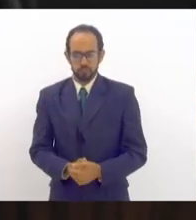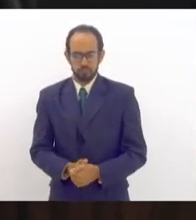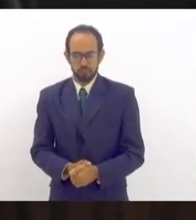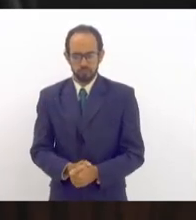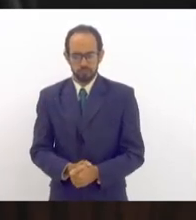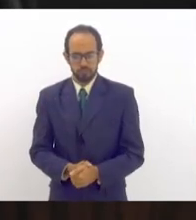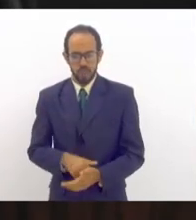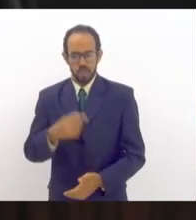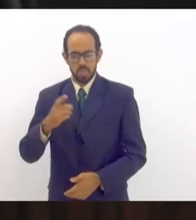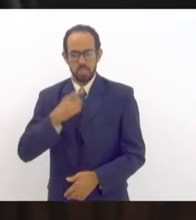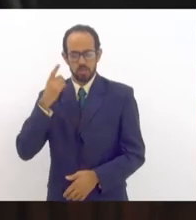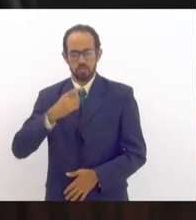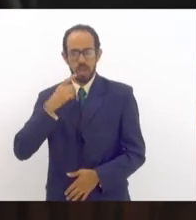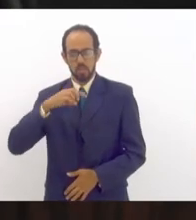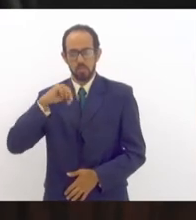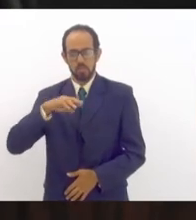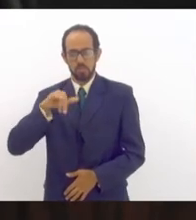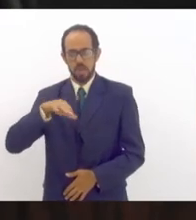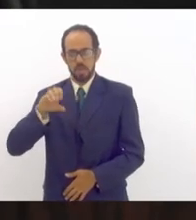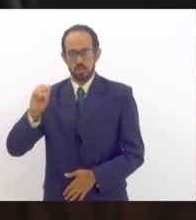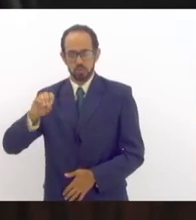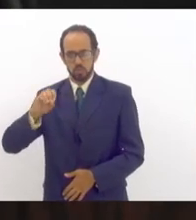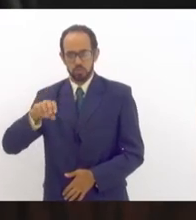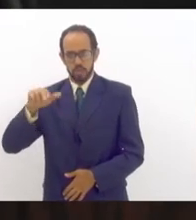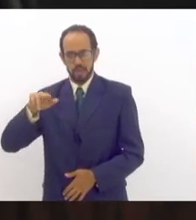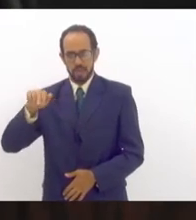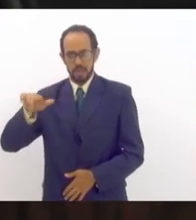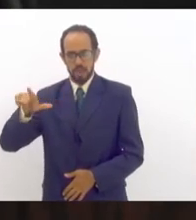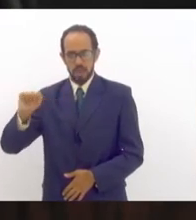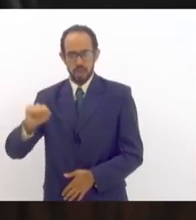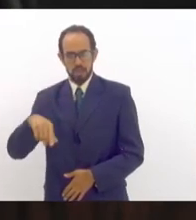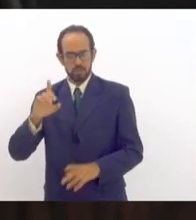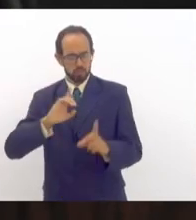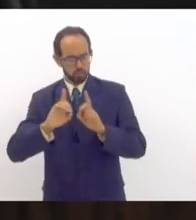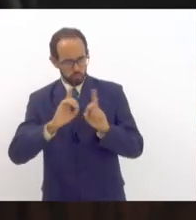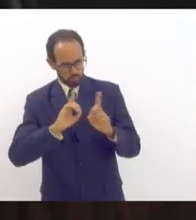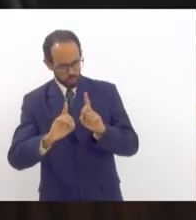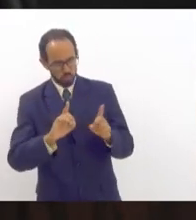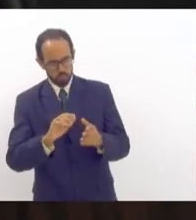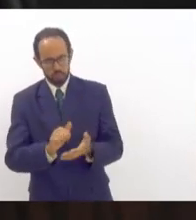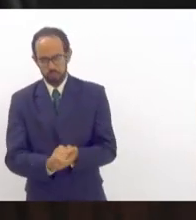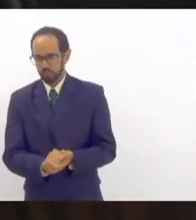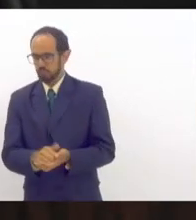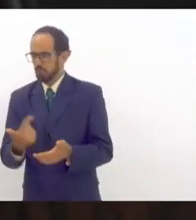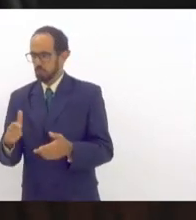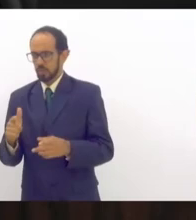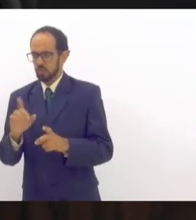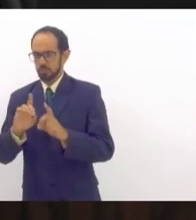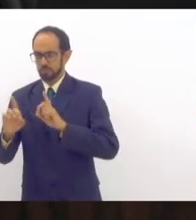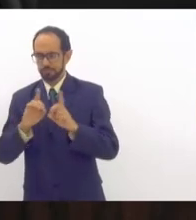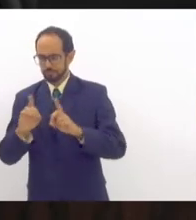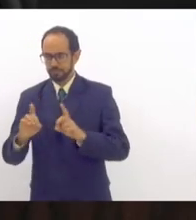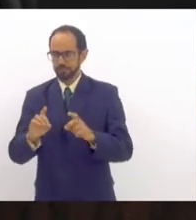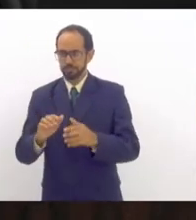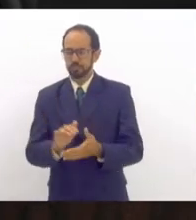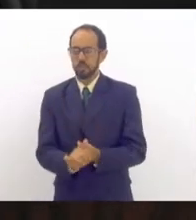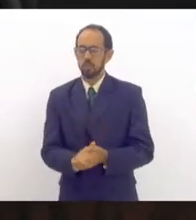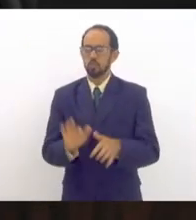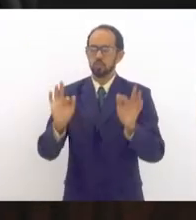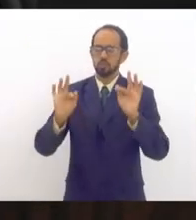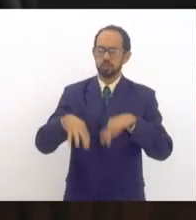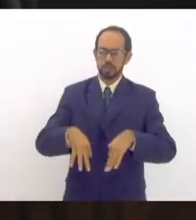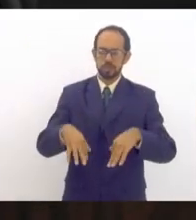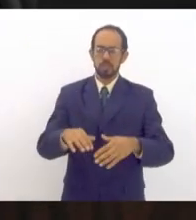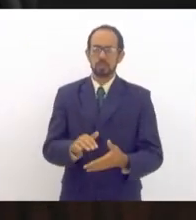Deputado Márcio canela em discussão não havendo quem quer discutir encerrado